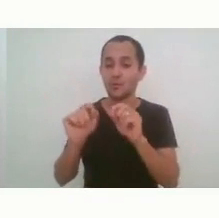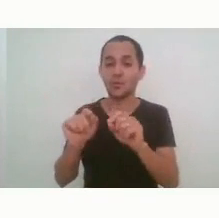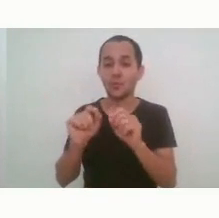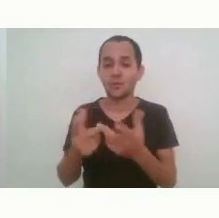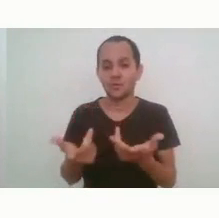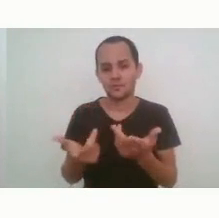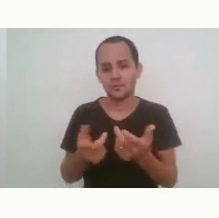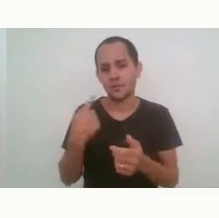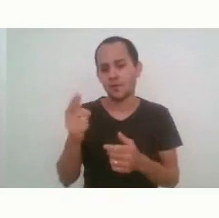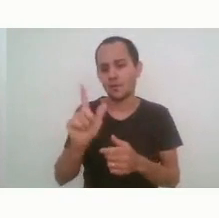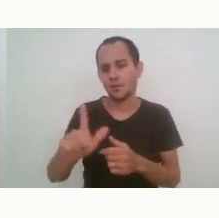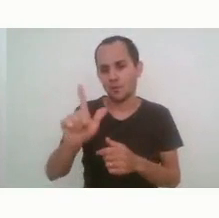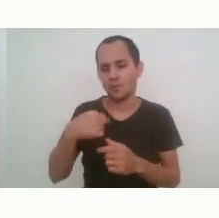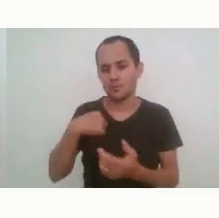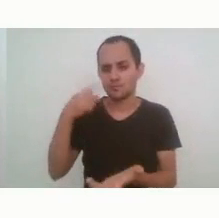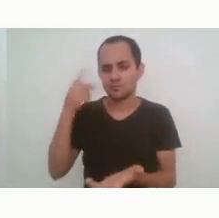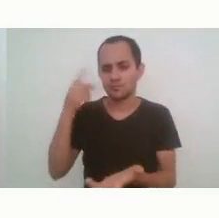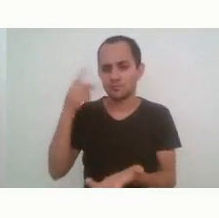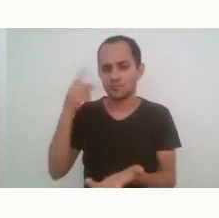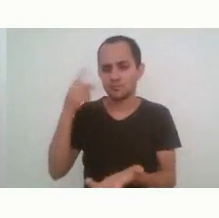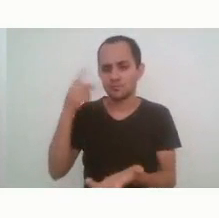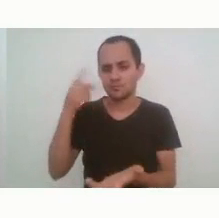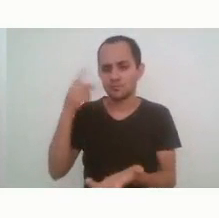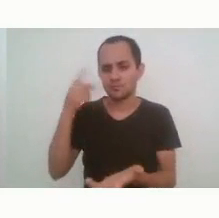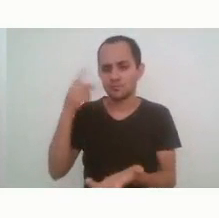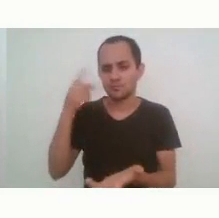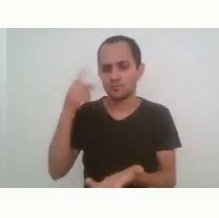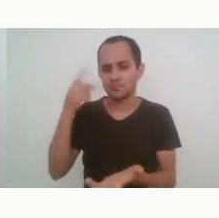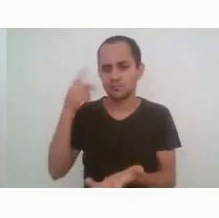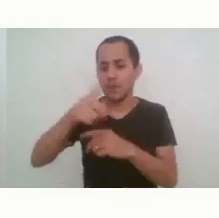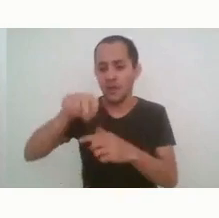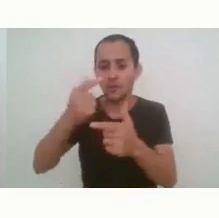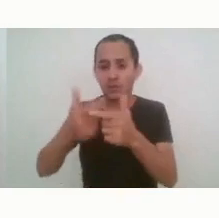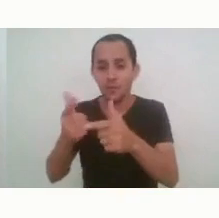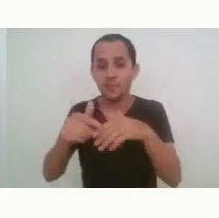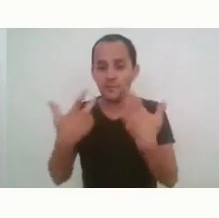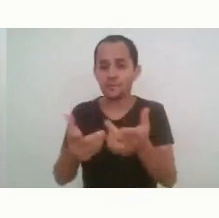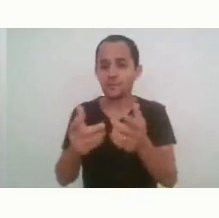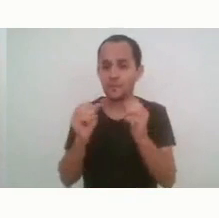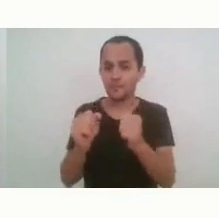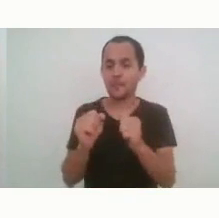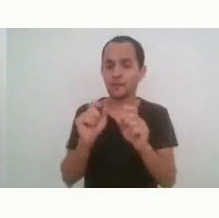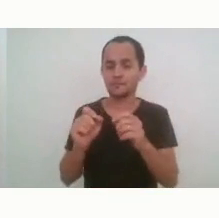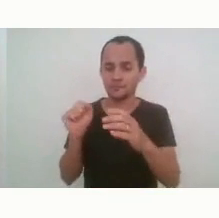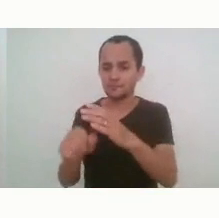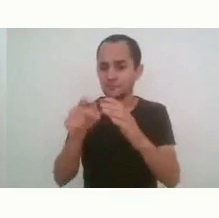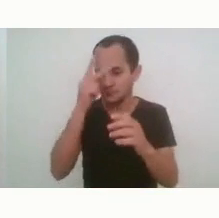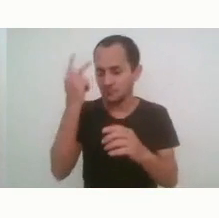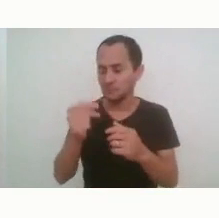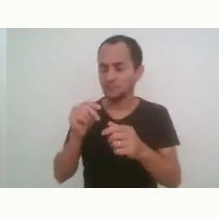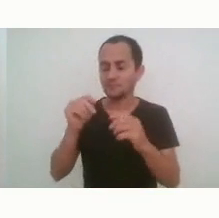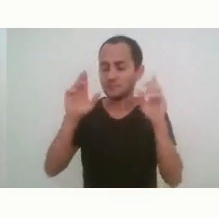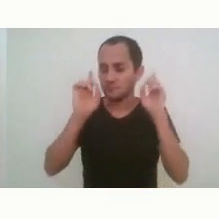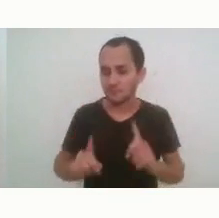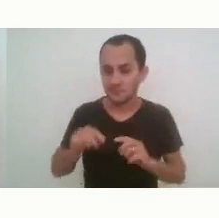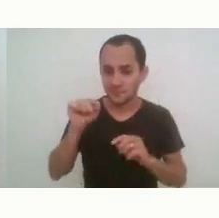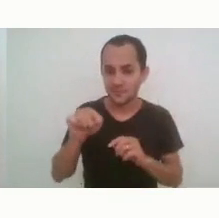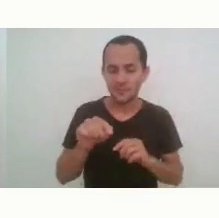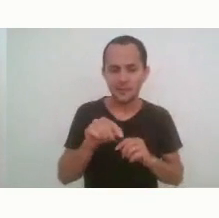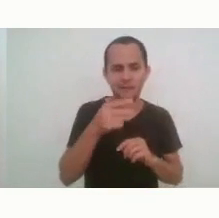forma definitiva, resolver aqueles problemas. Ah, eu não posso empregar a pessoa com deficiência porque eu não tenho